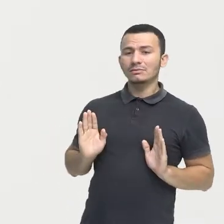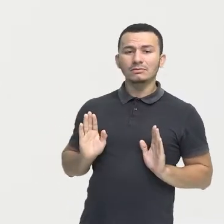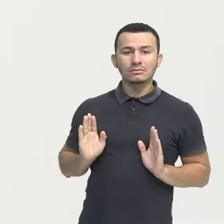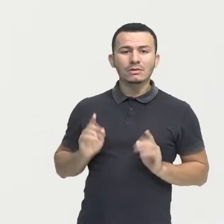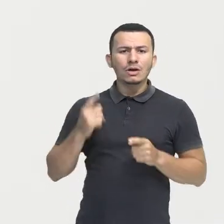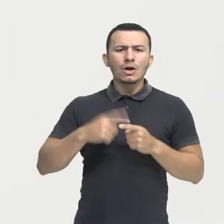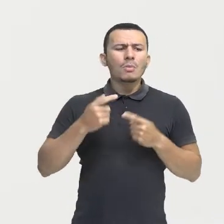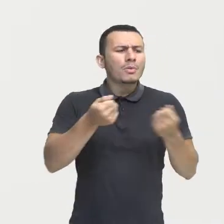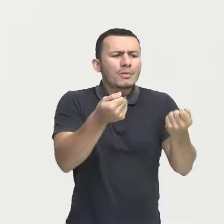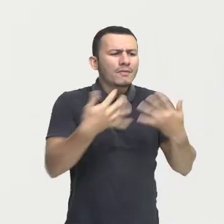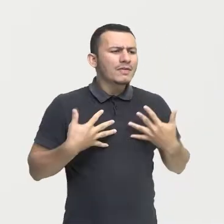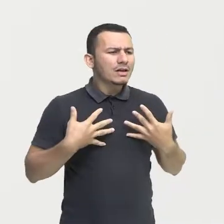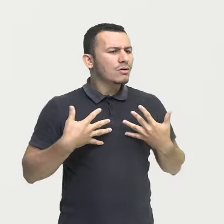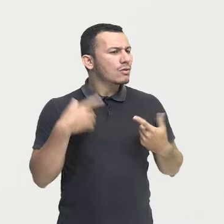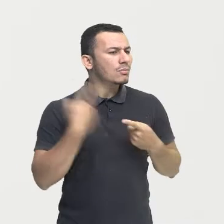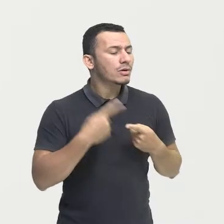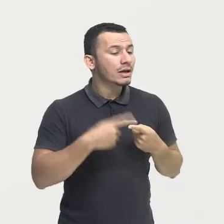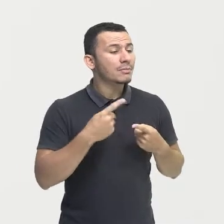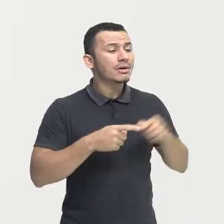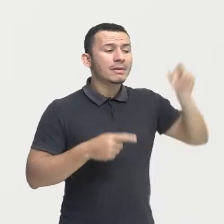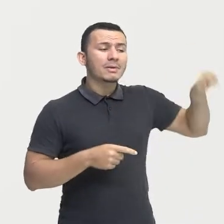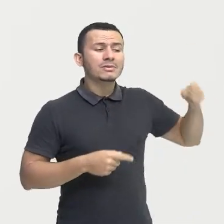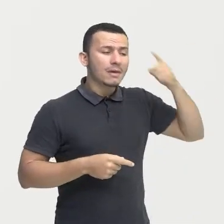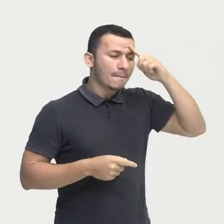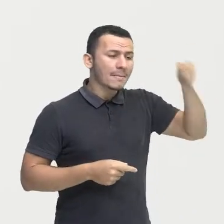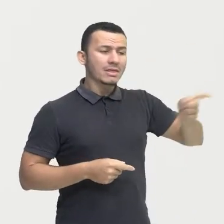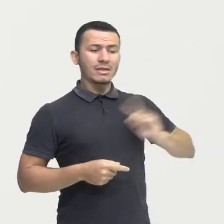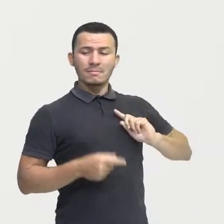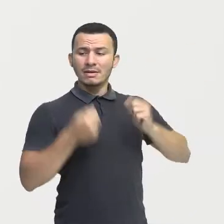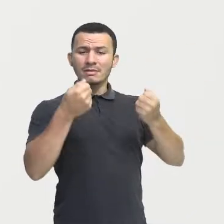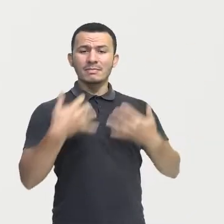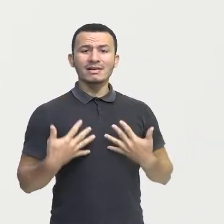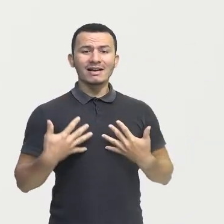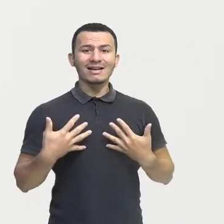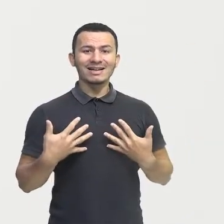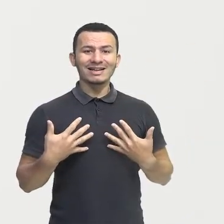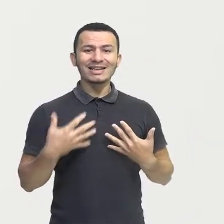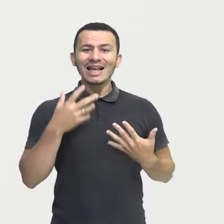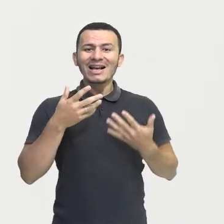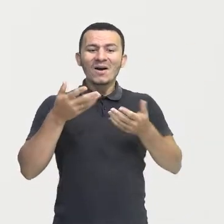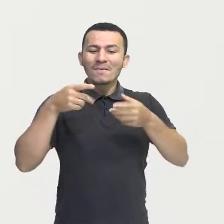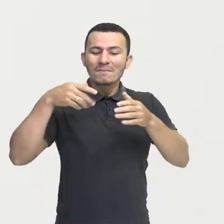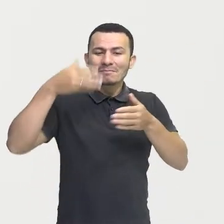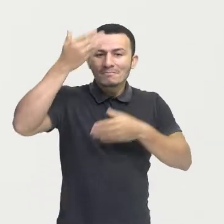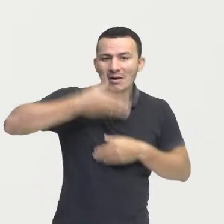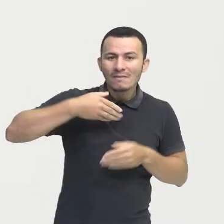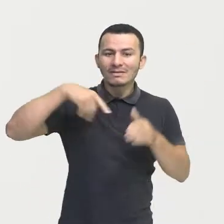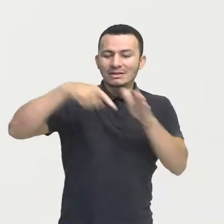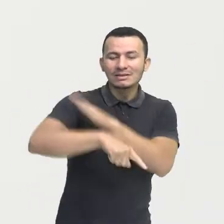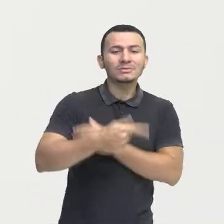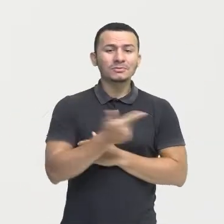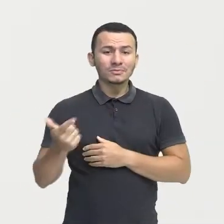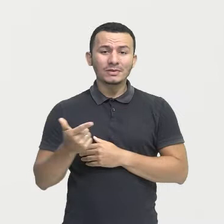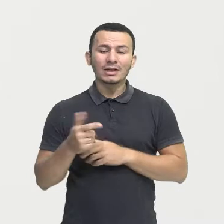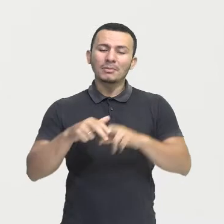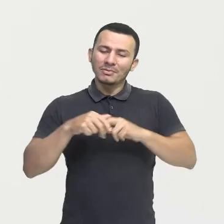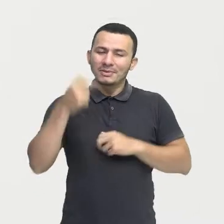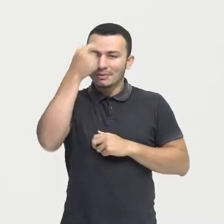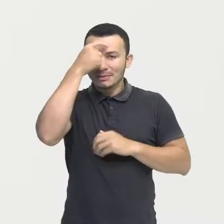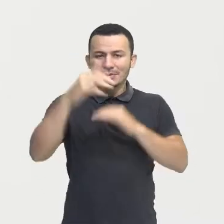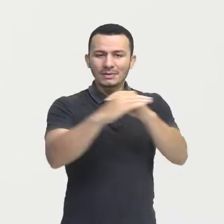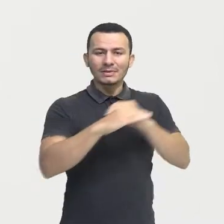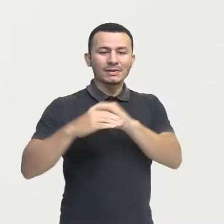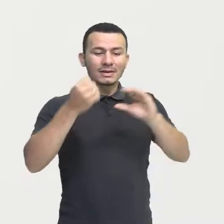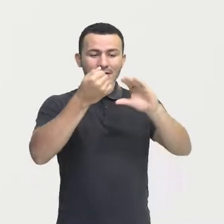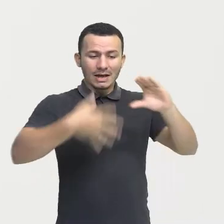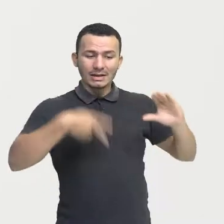você falou isso? Porque disseram que era para me falar. Então o senso comum ele é muito superficial. É uma característica dele.